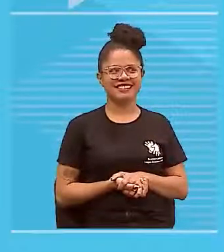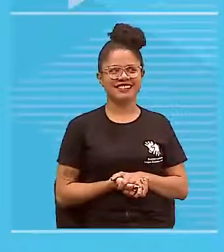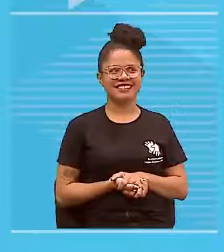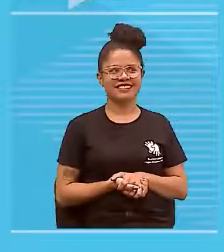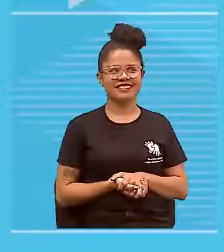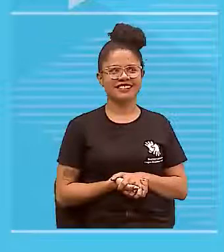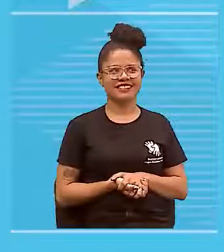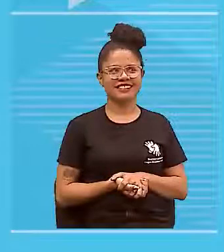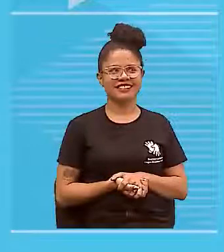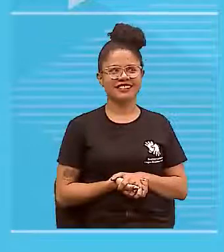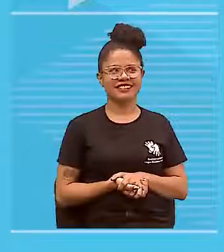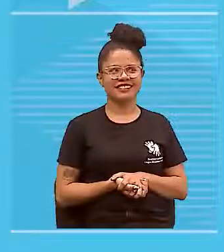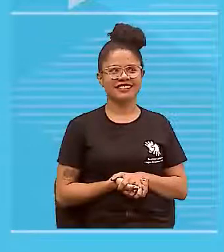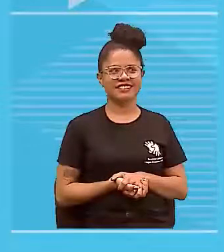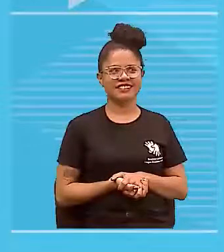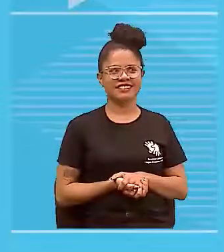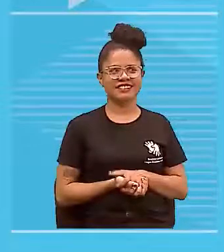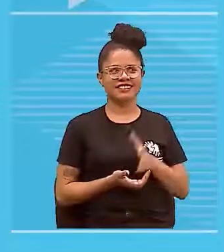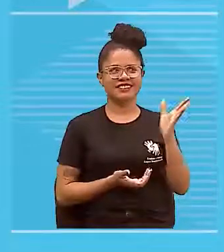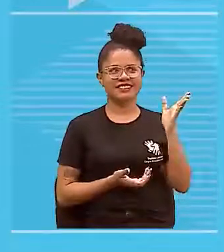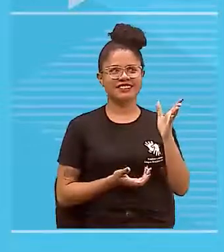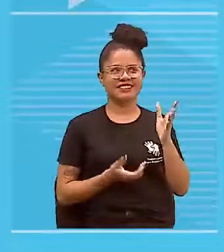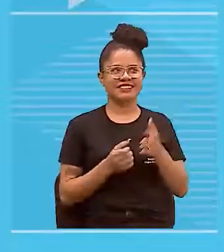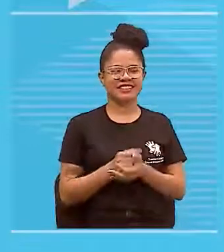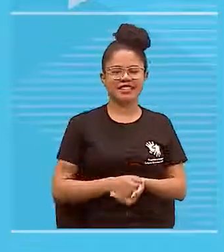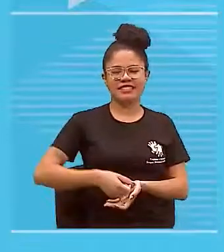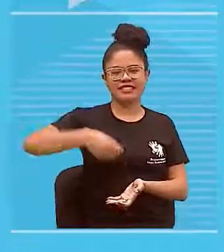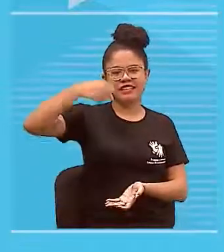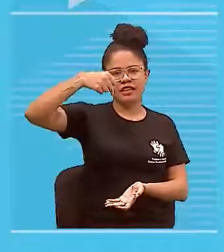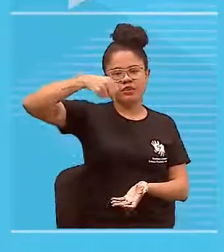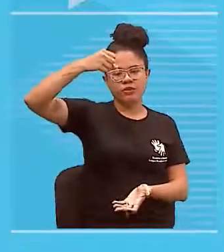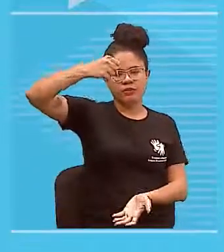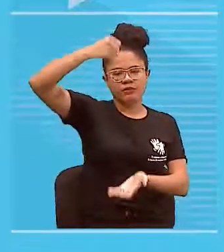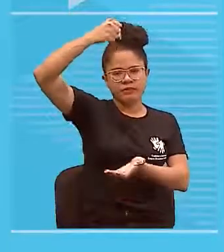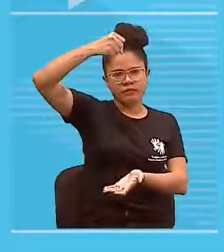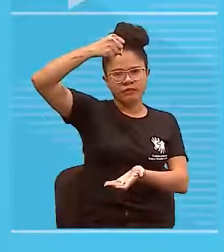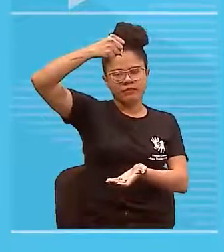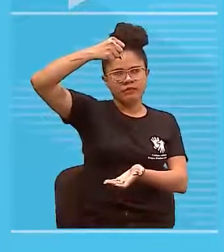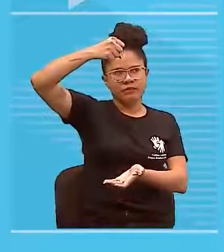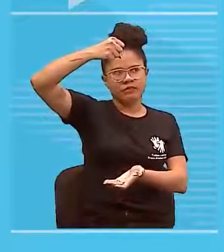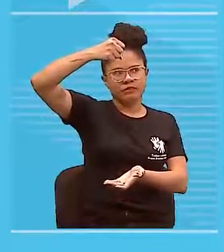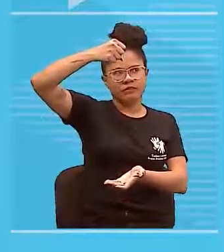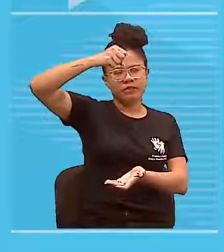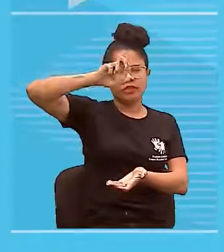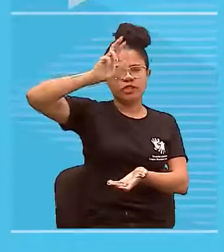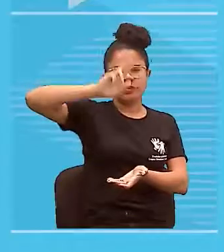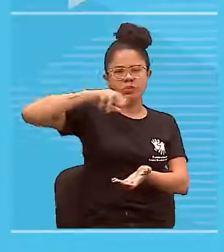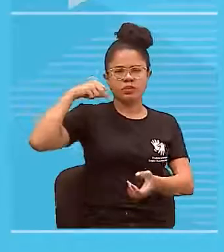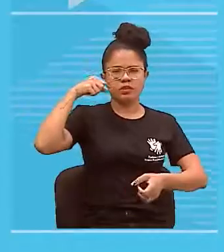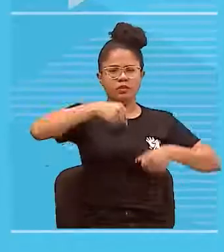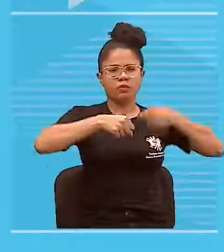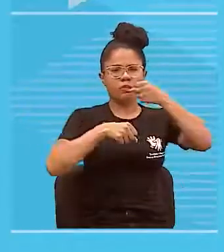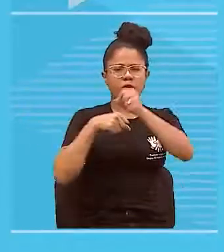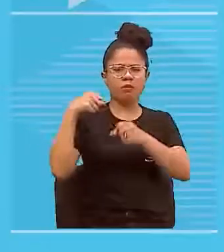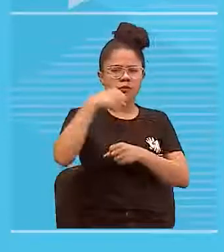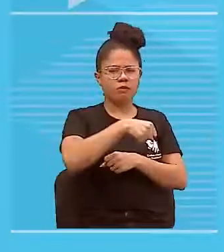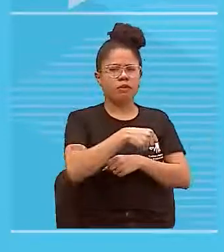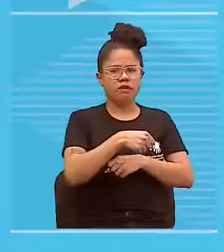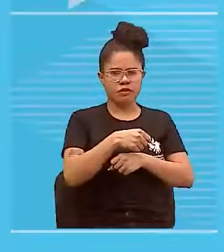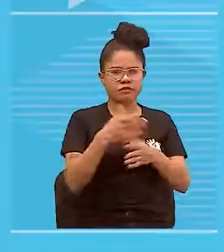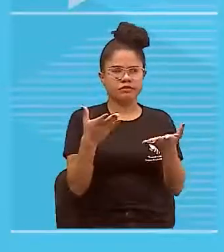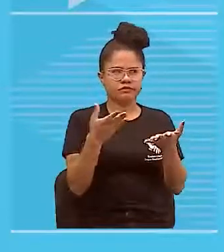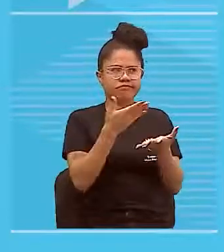tenho aquele saco de pancada né que o pessoal usa aí na no box né nas academias